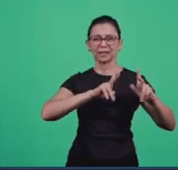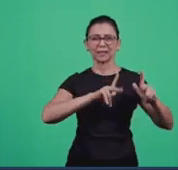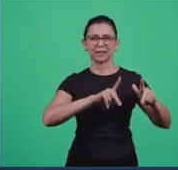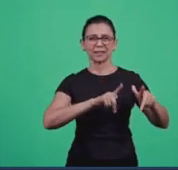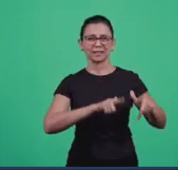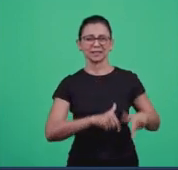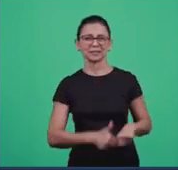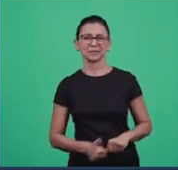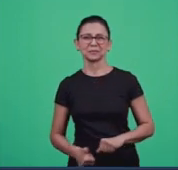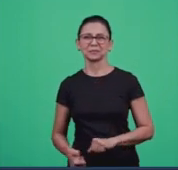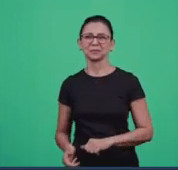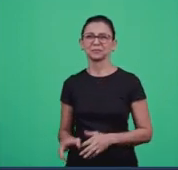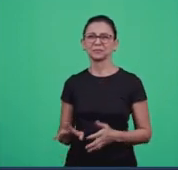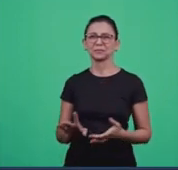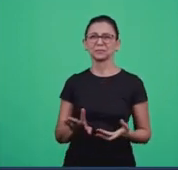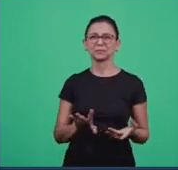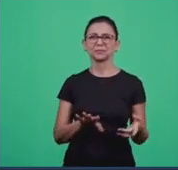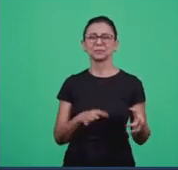Senhor,